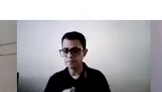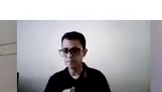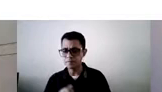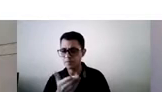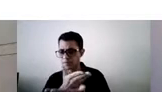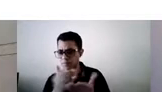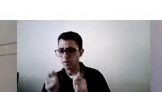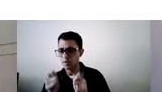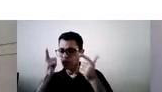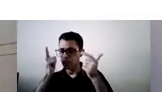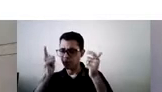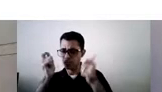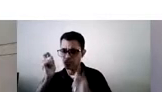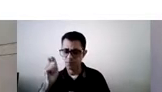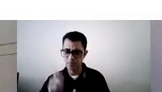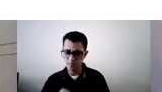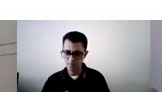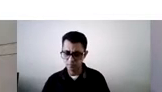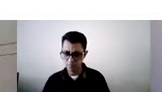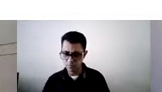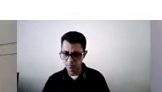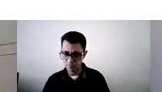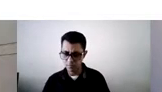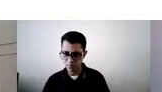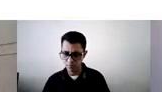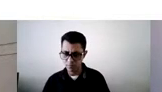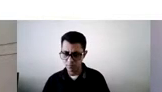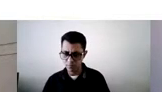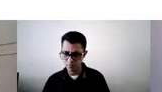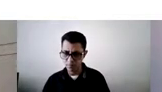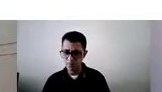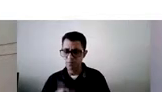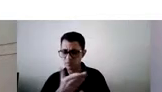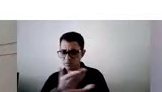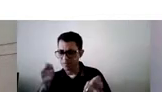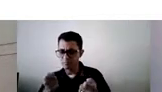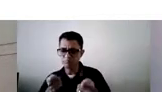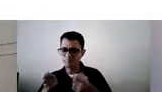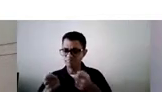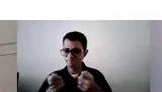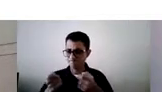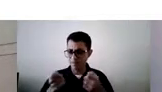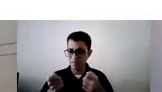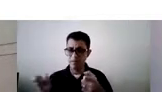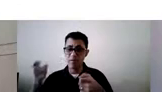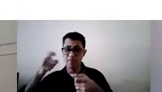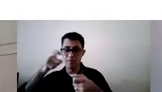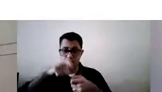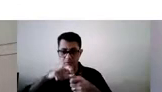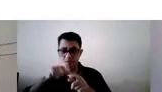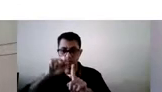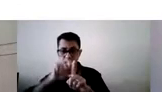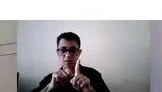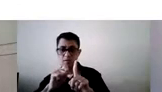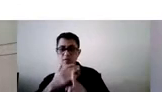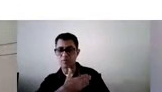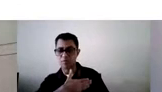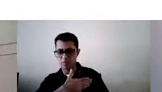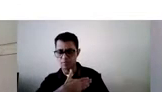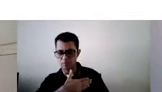gente possa estar mais equilibrado para essa possível volta.